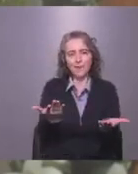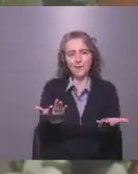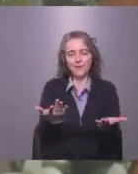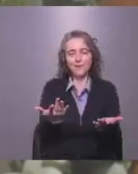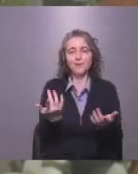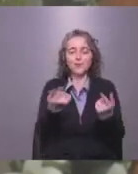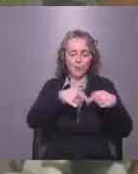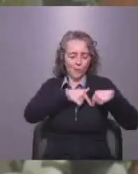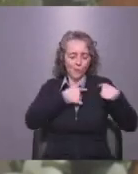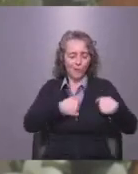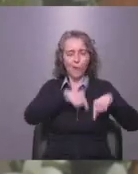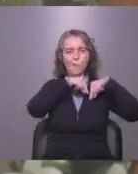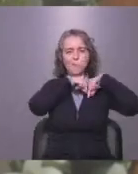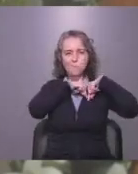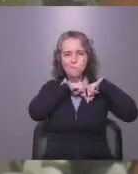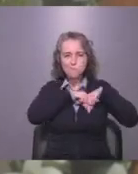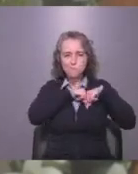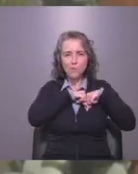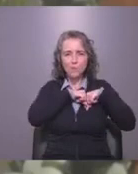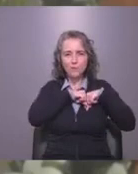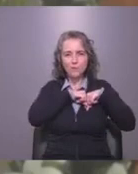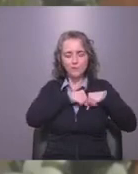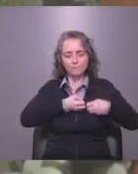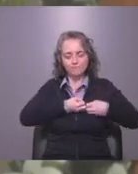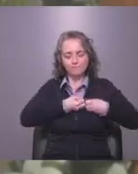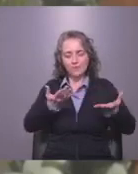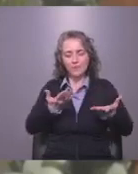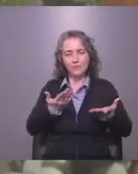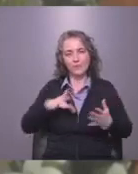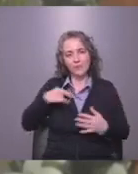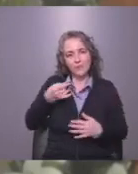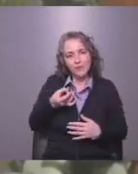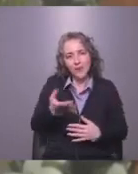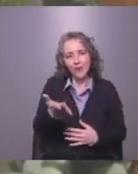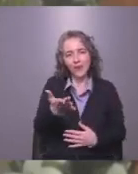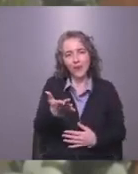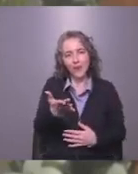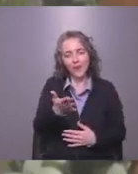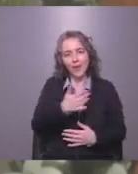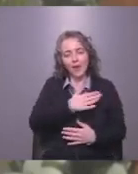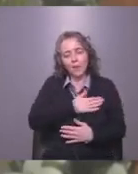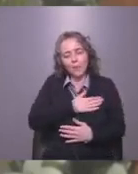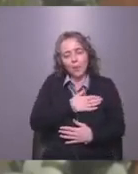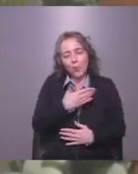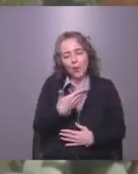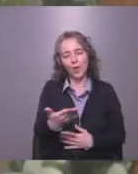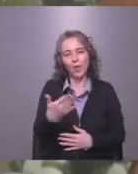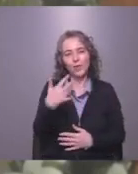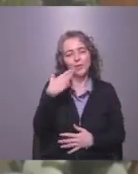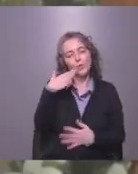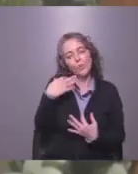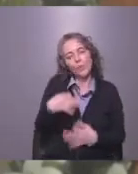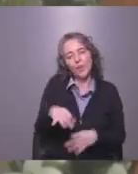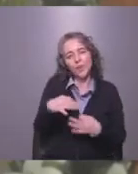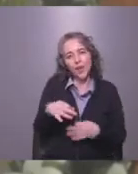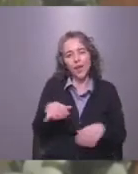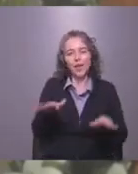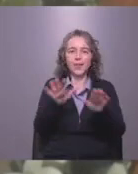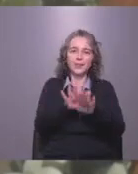de sentimentos de misericórdia, de bondade, humildade,